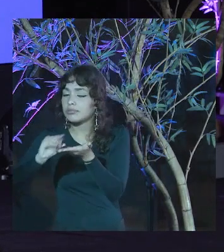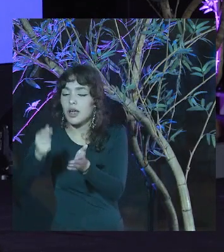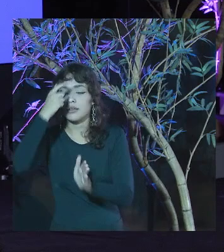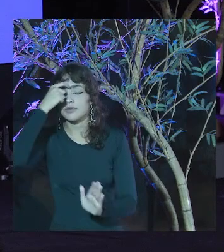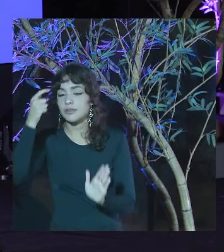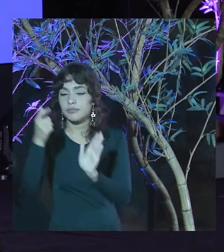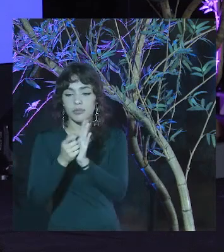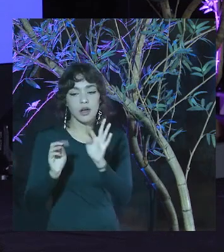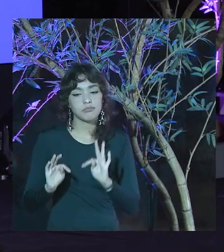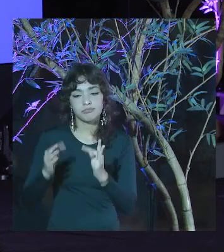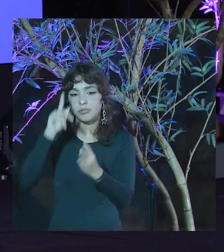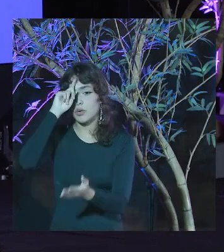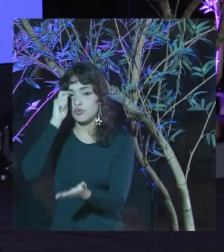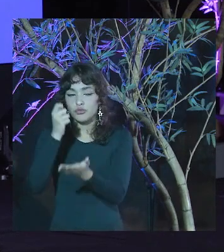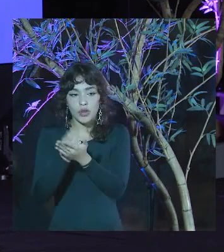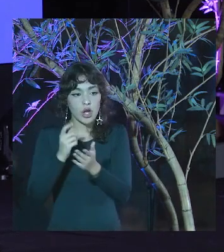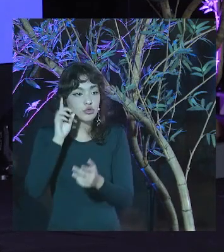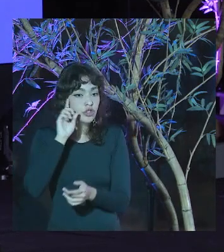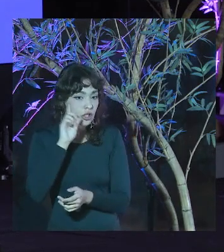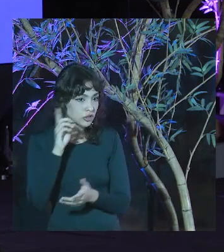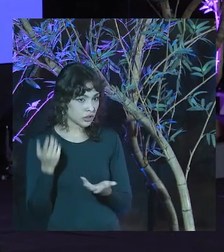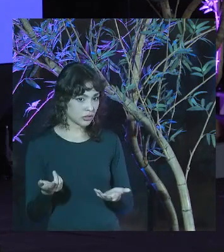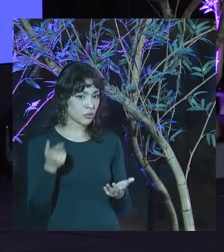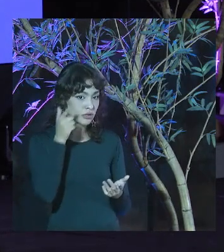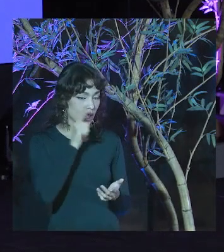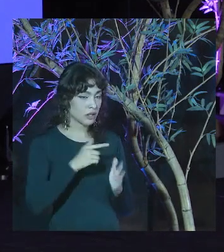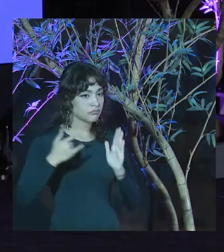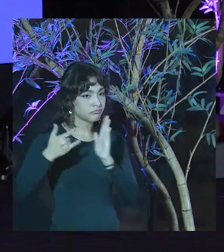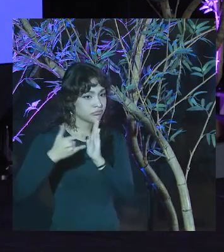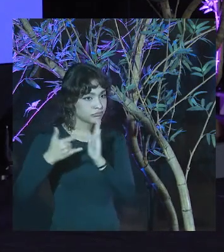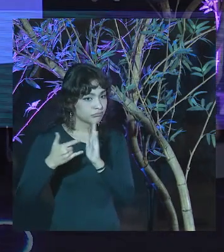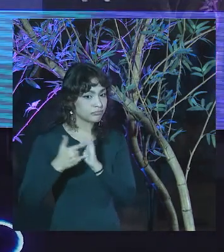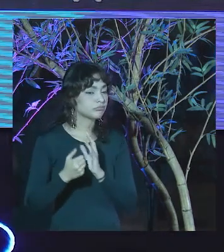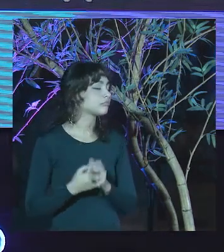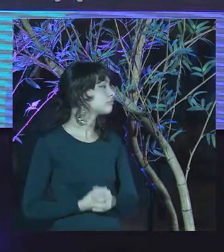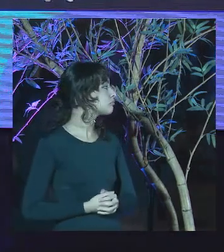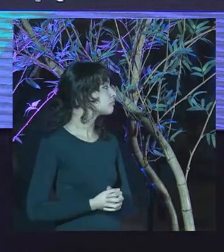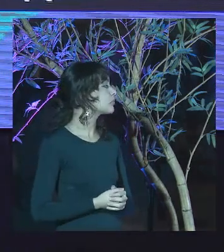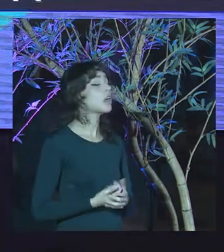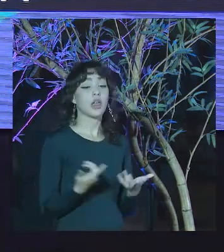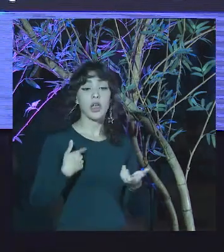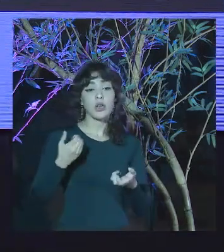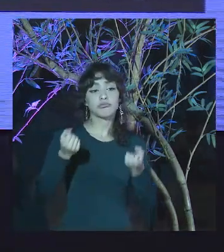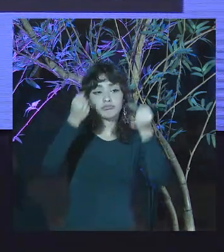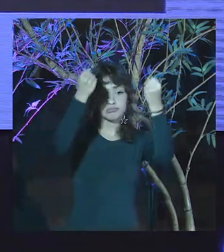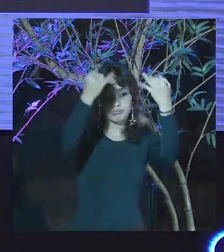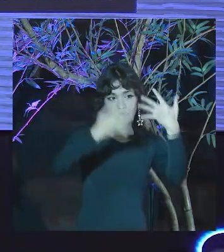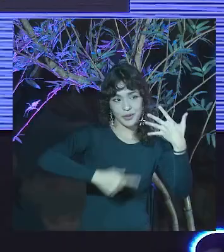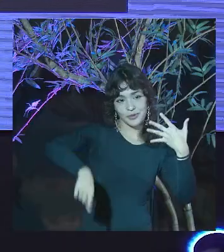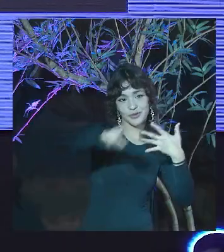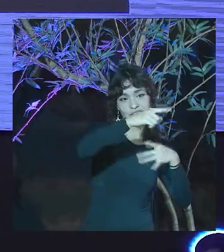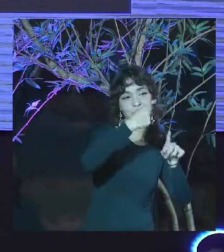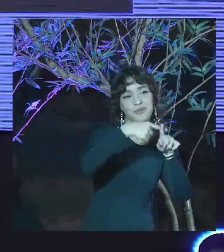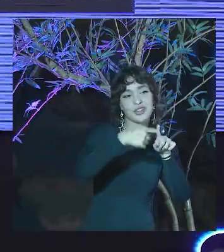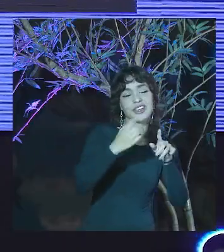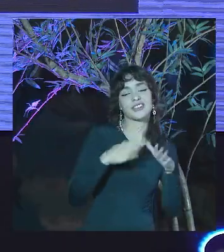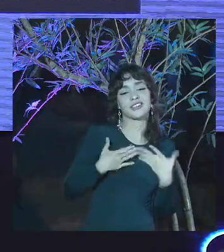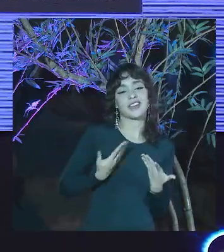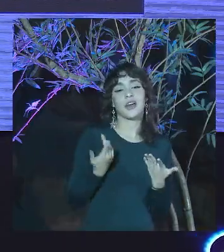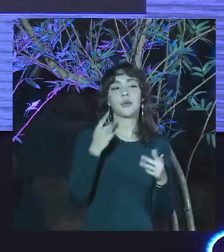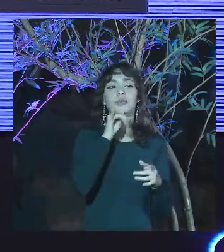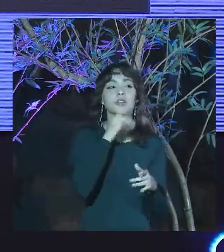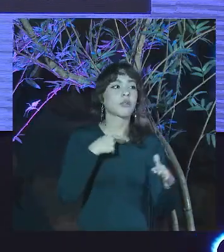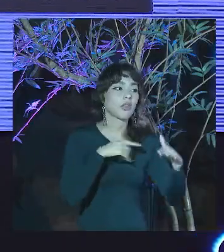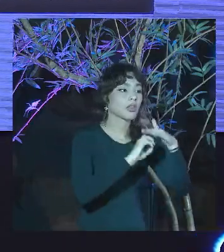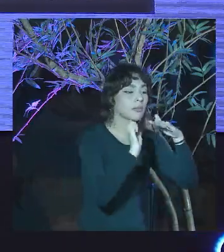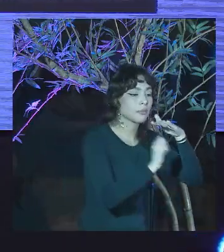sistemas de tomada de decisão no nosso dia a dia. Eu estou contando tudo isso para vocês porque quando a gente entra numa organização, empresas de todos